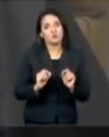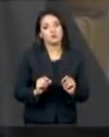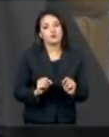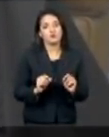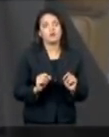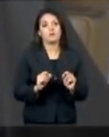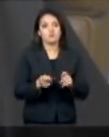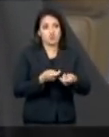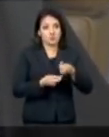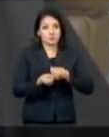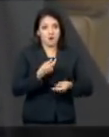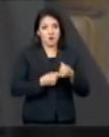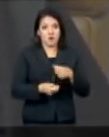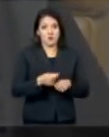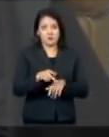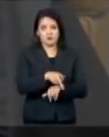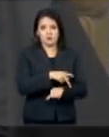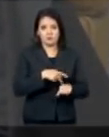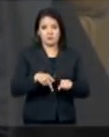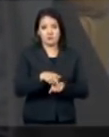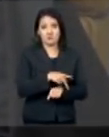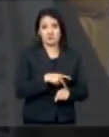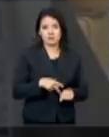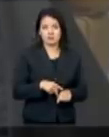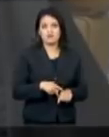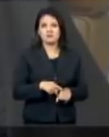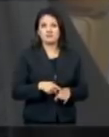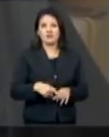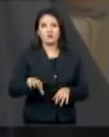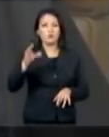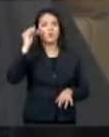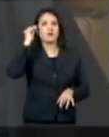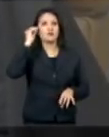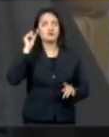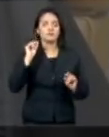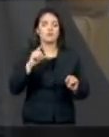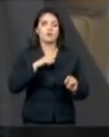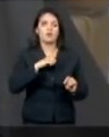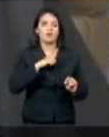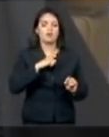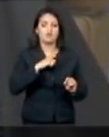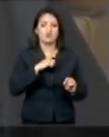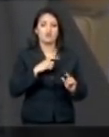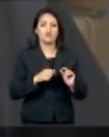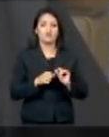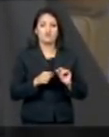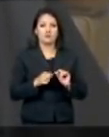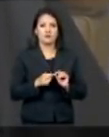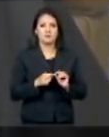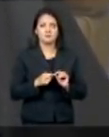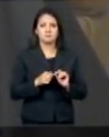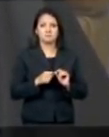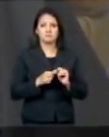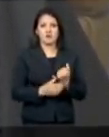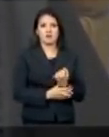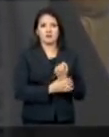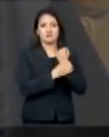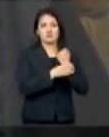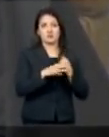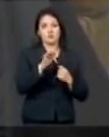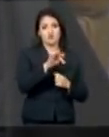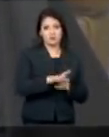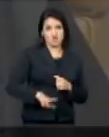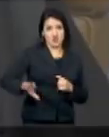em uma concepção teórica de que resultou a formulação da doutrina de segurança nacional que deu